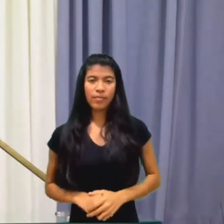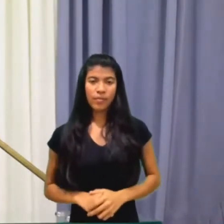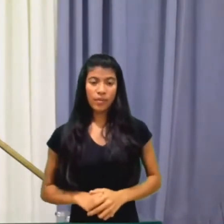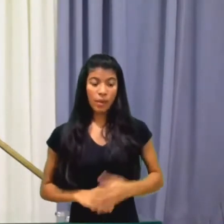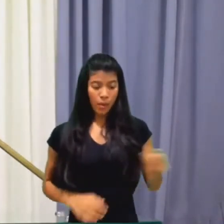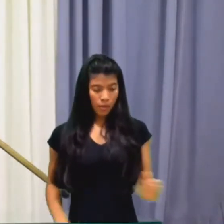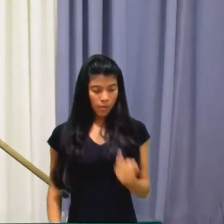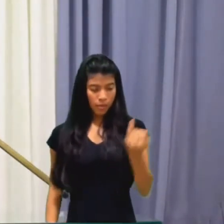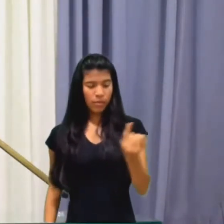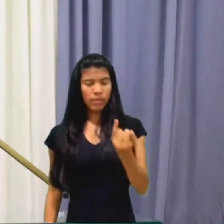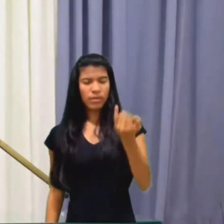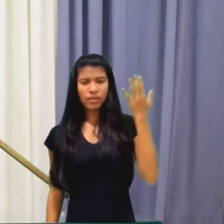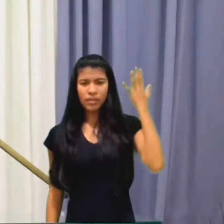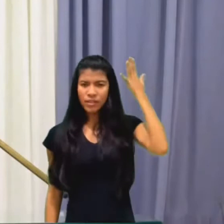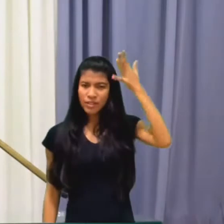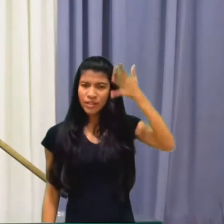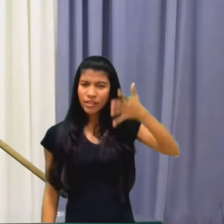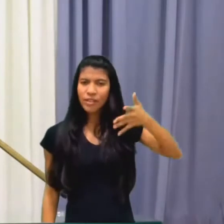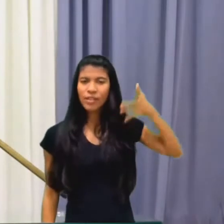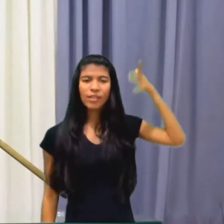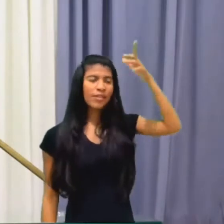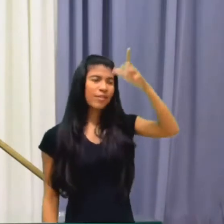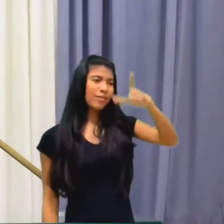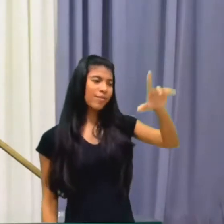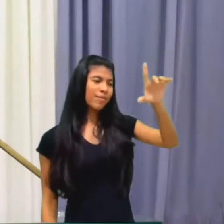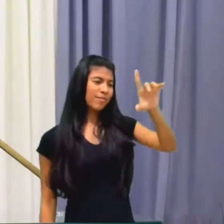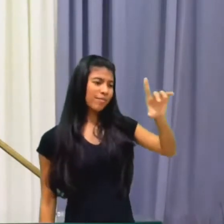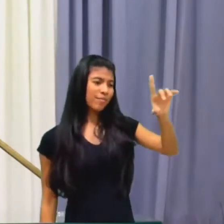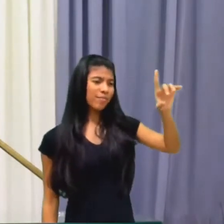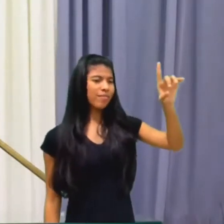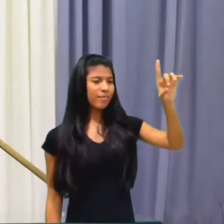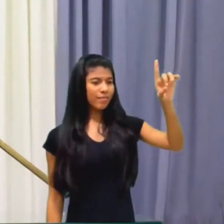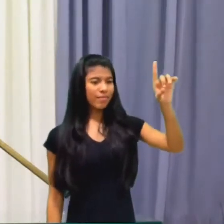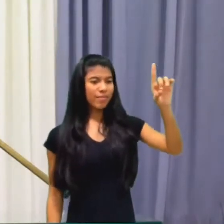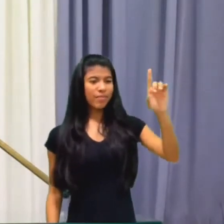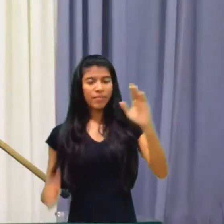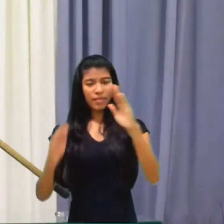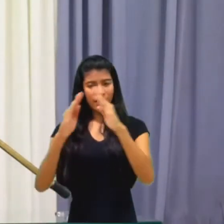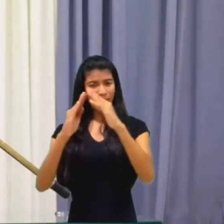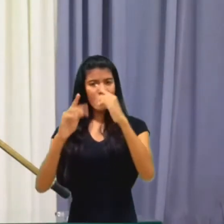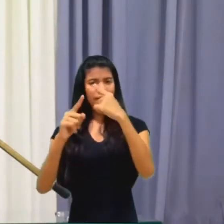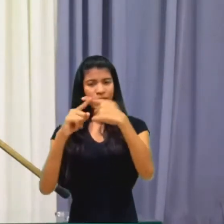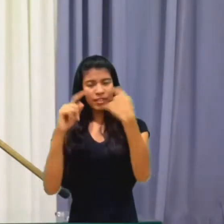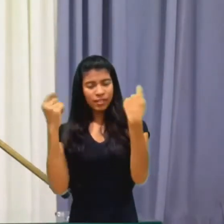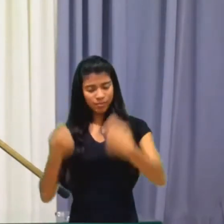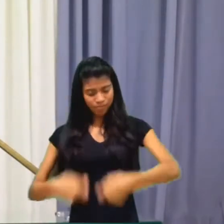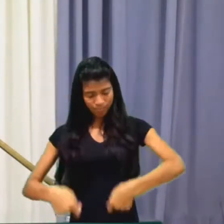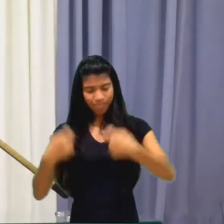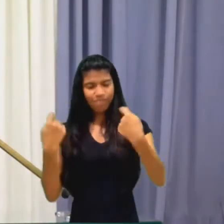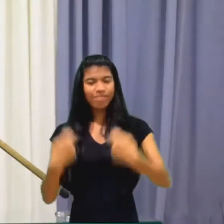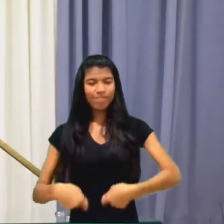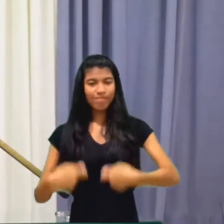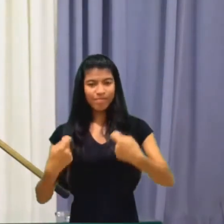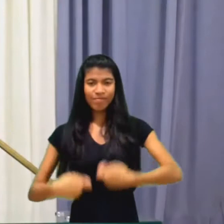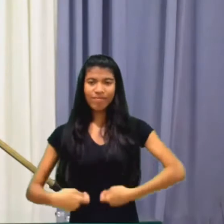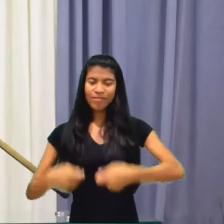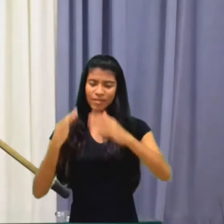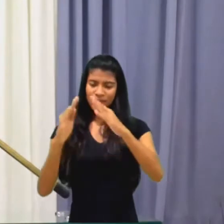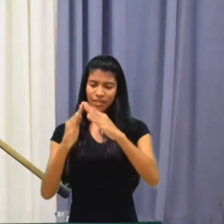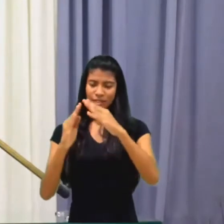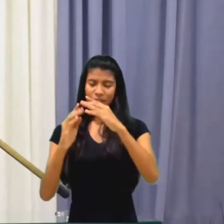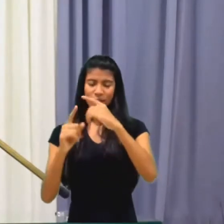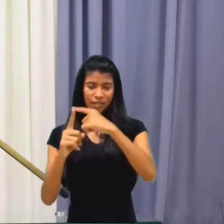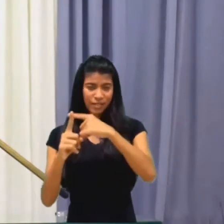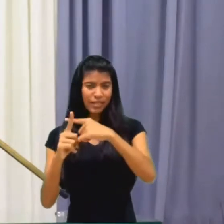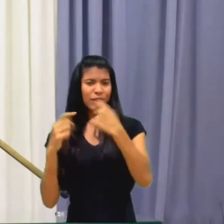a presença de Deus. A igreja necessita da presença de